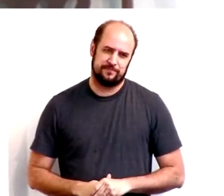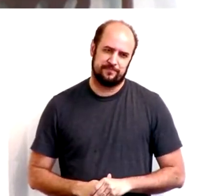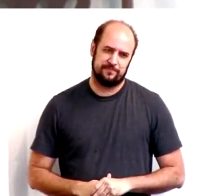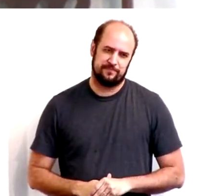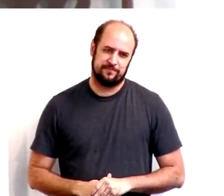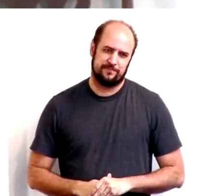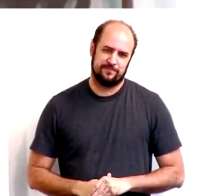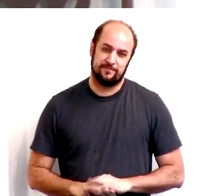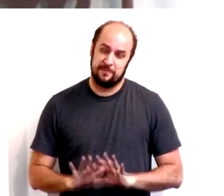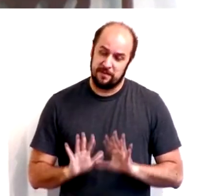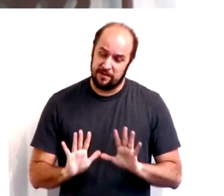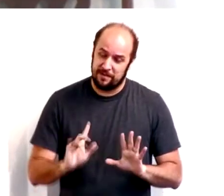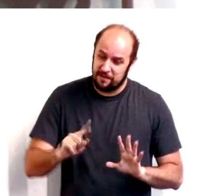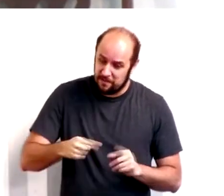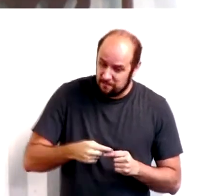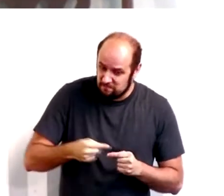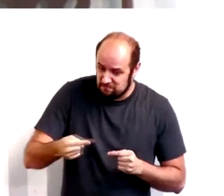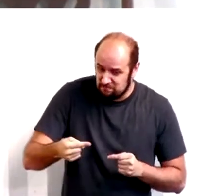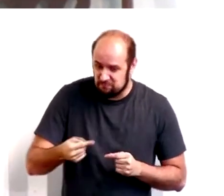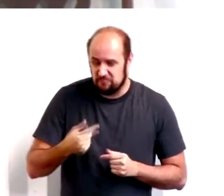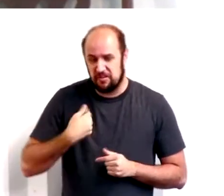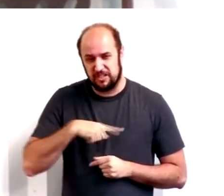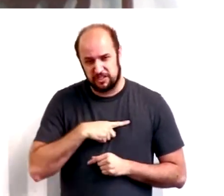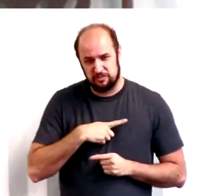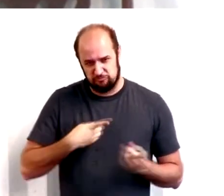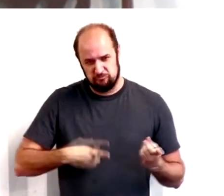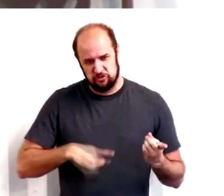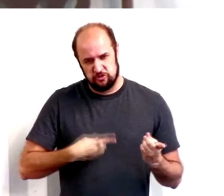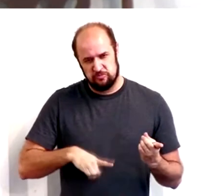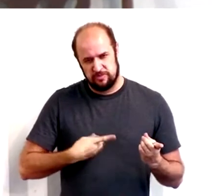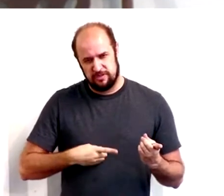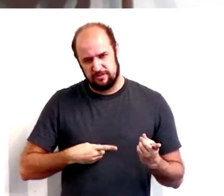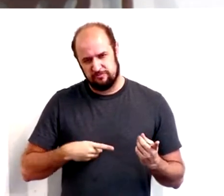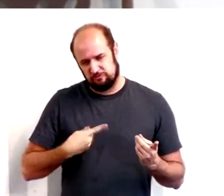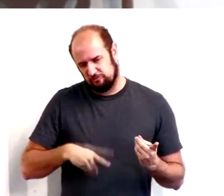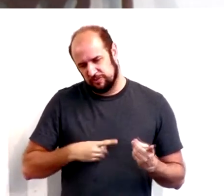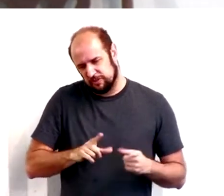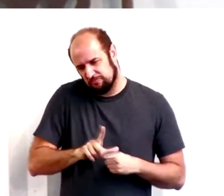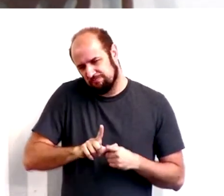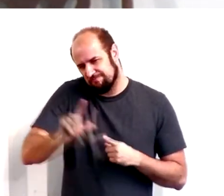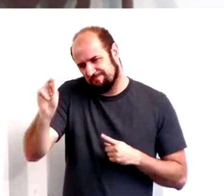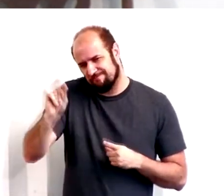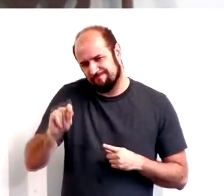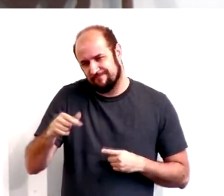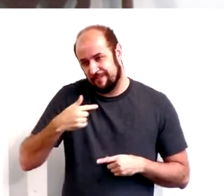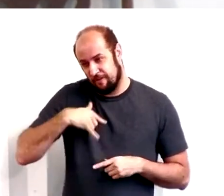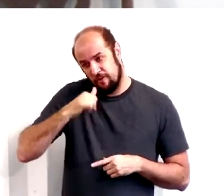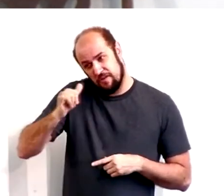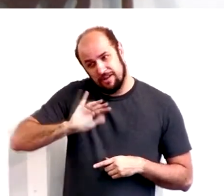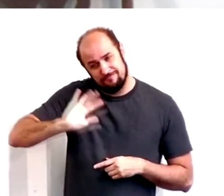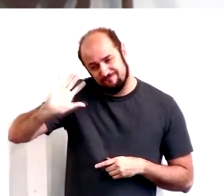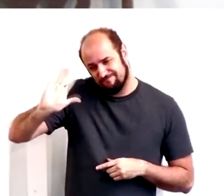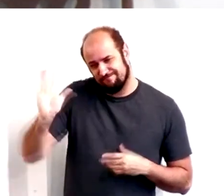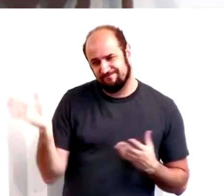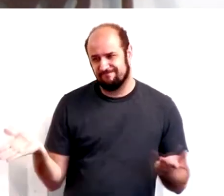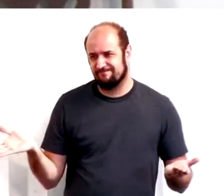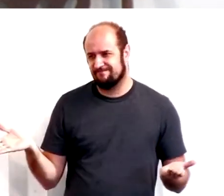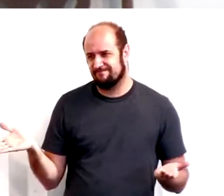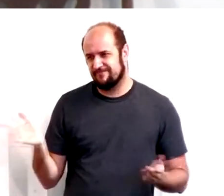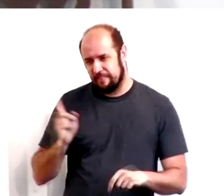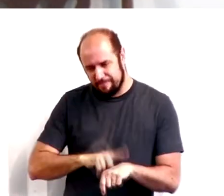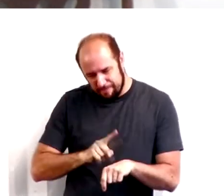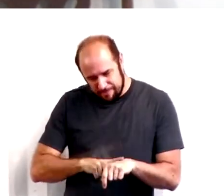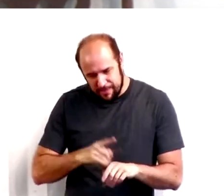Daqui a pouco nós teremos que dizer para o reverendo Gilberto: vai, meu irmão, chegou a